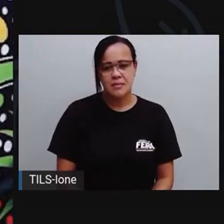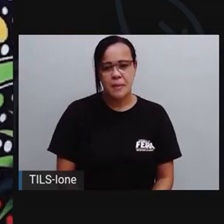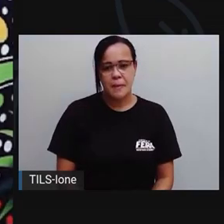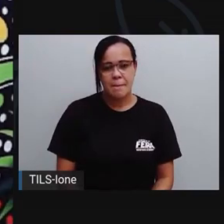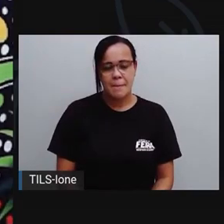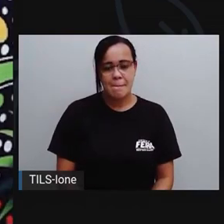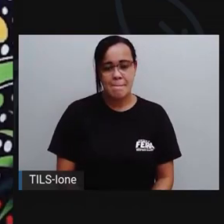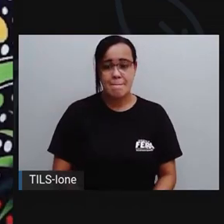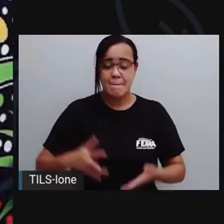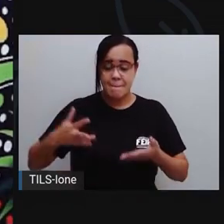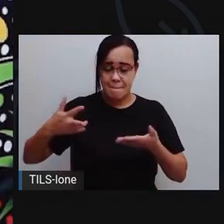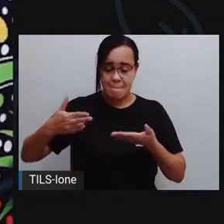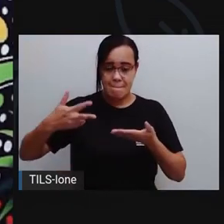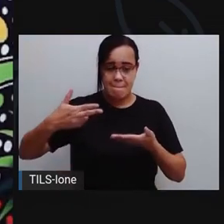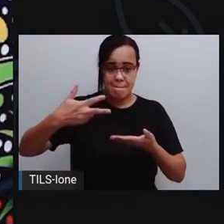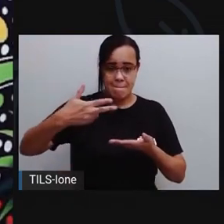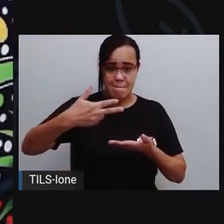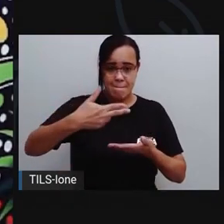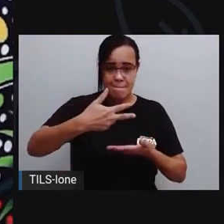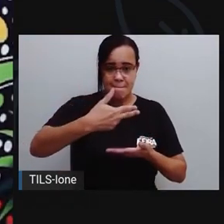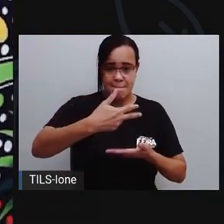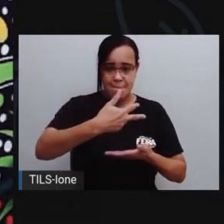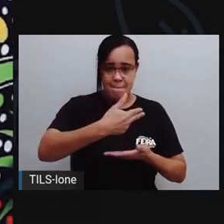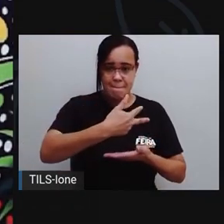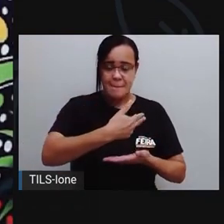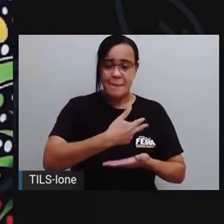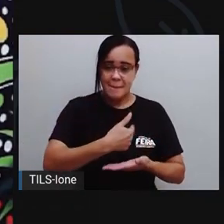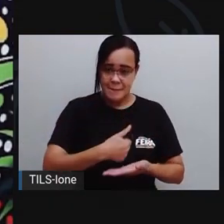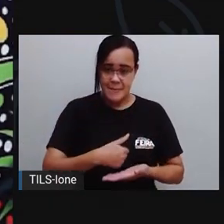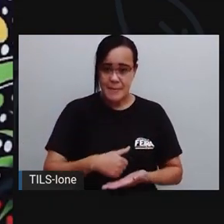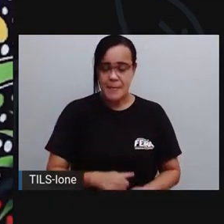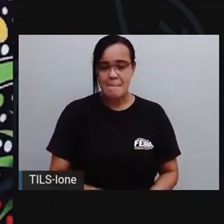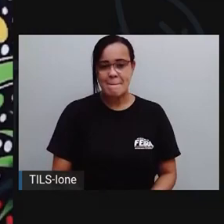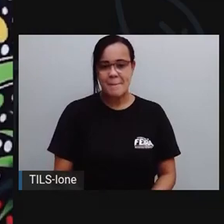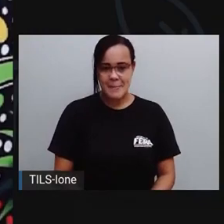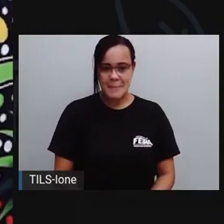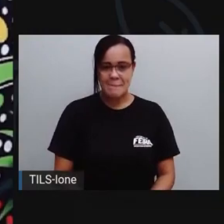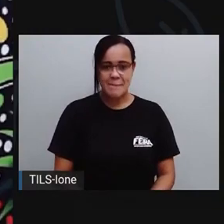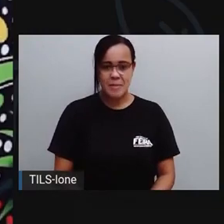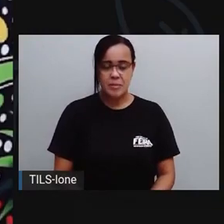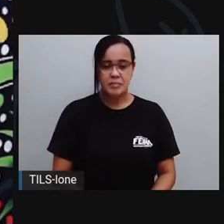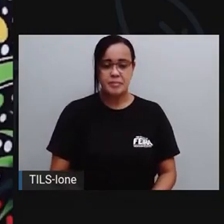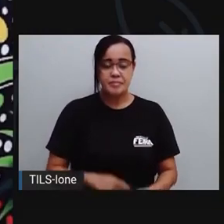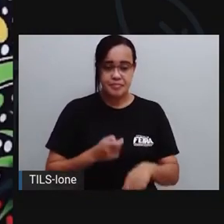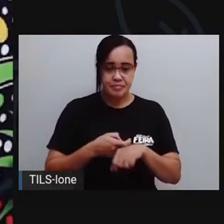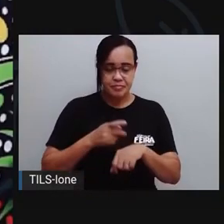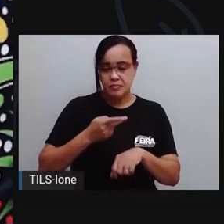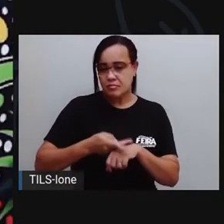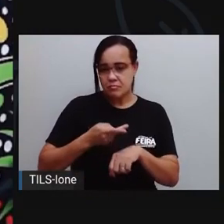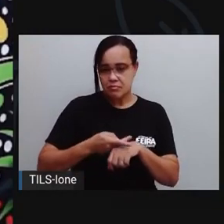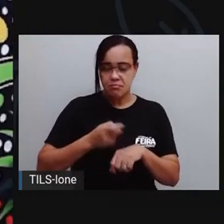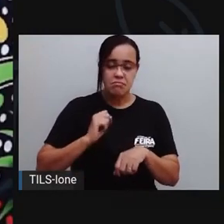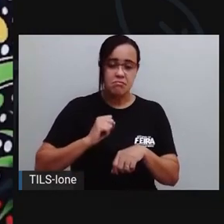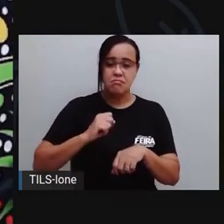vou recortar aqui, ó, a parte que tem a pedrinha, né? As pedrinhas.